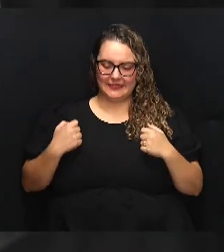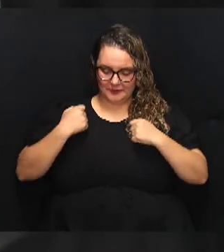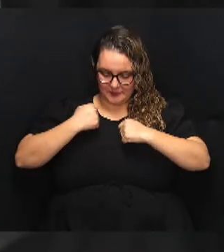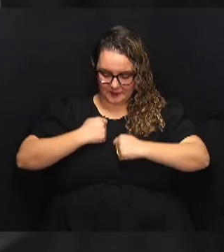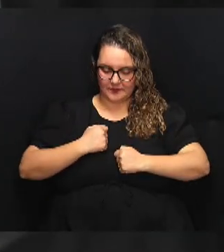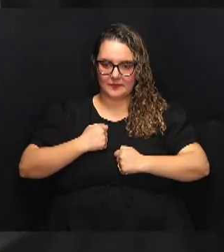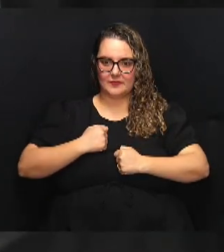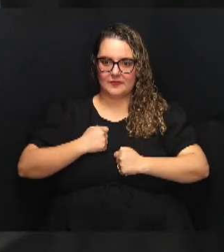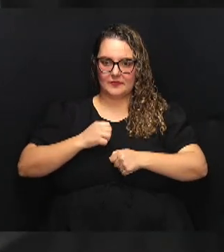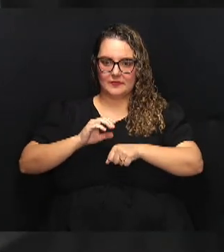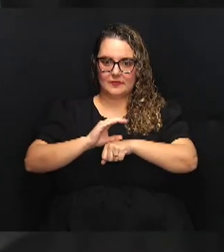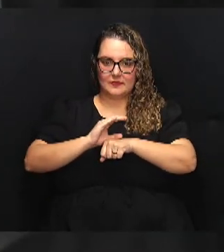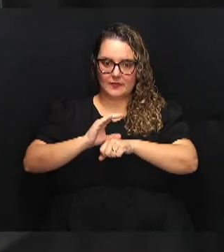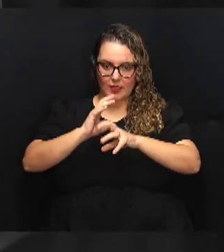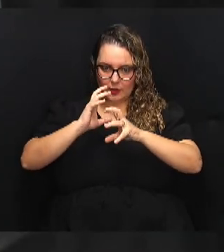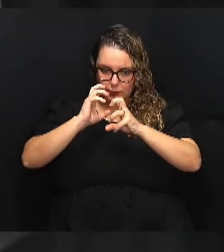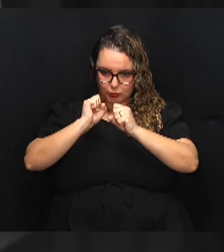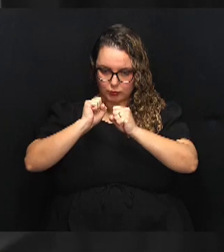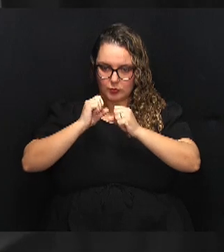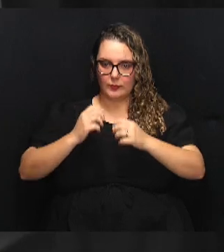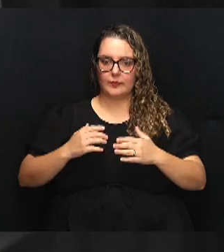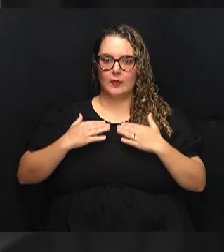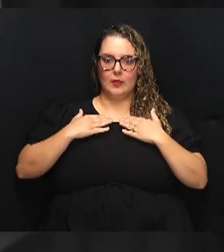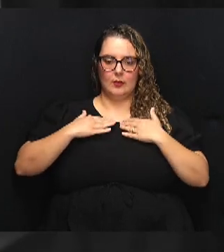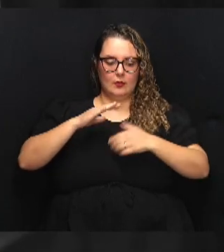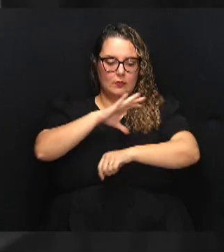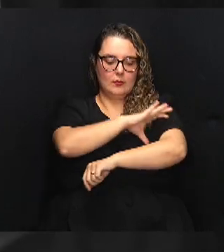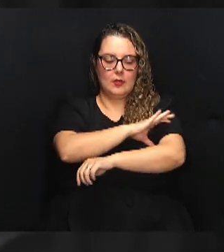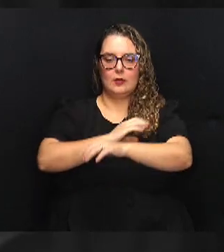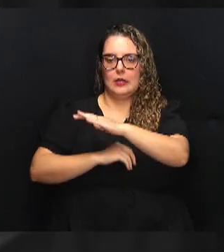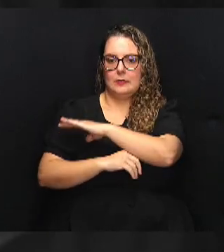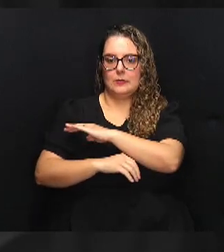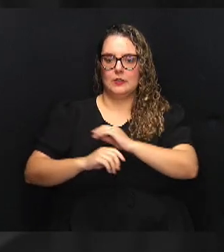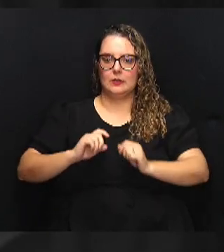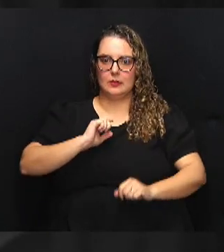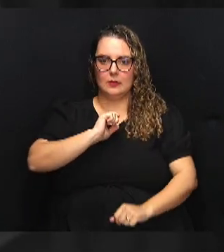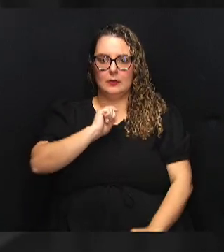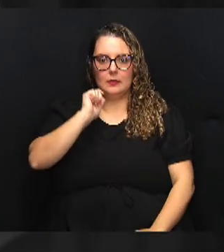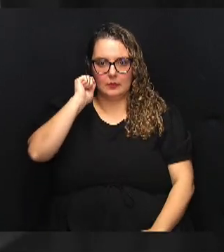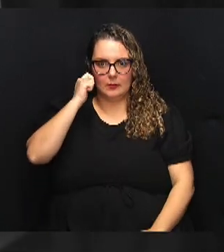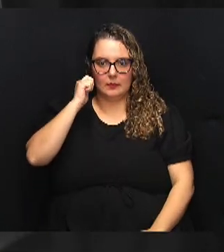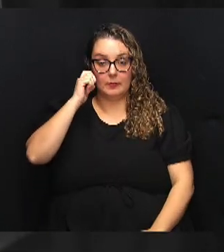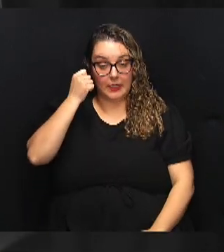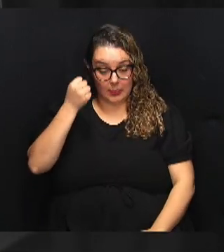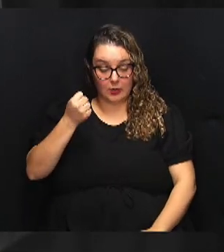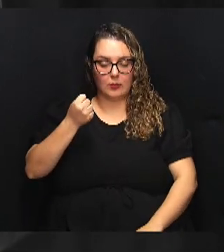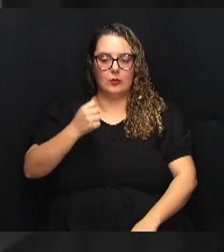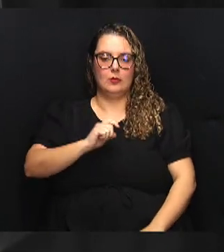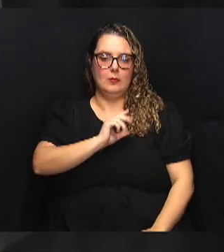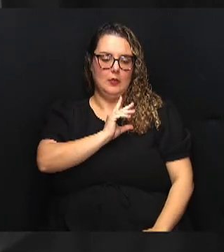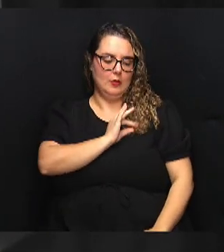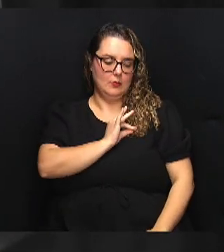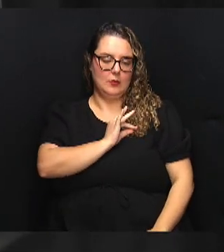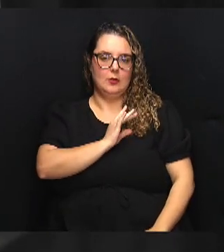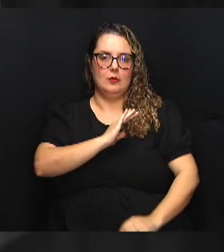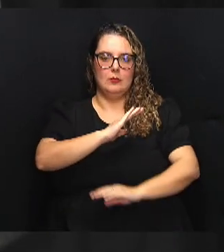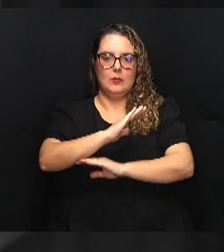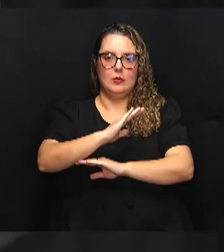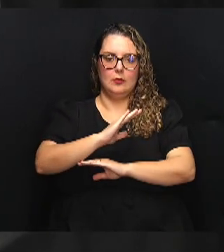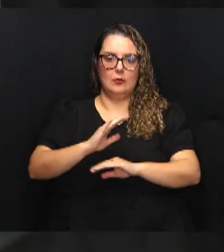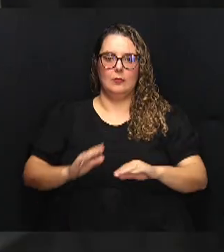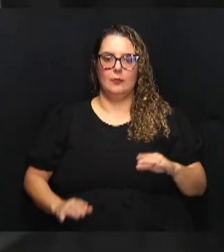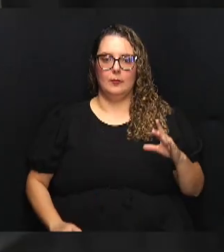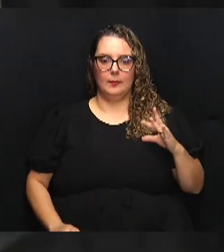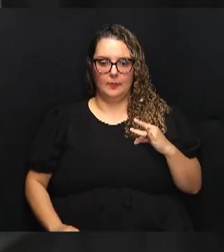paletó cinza chumbo e uma camiseta branca com broche aqui da Câmara Municipal, do lado esquerdo do